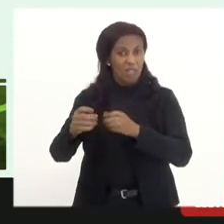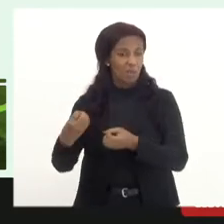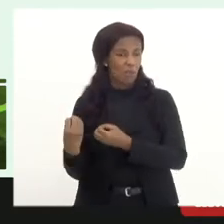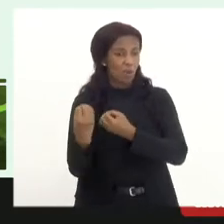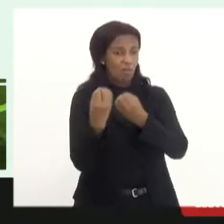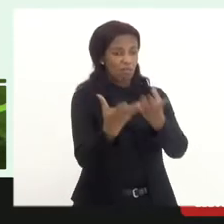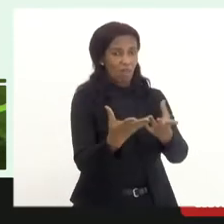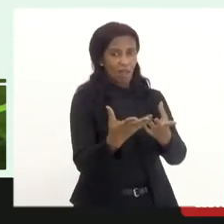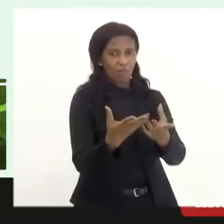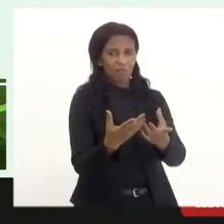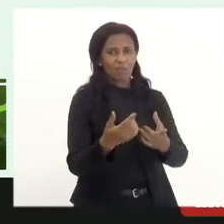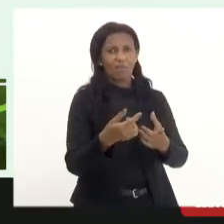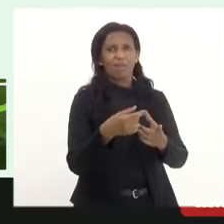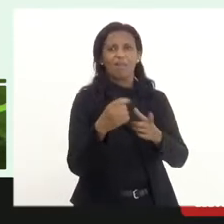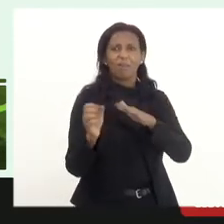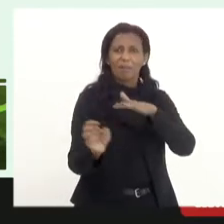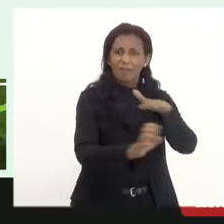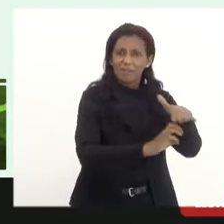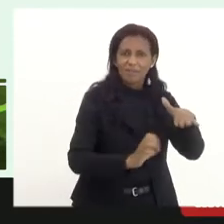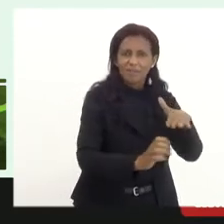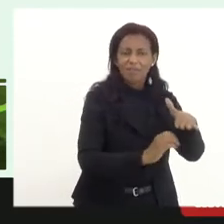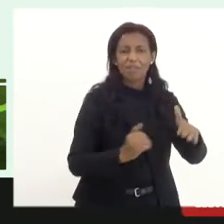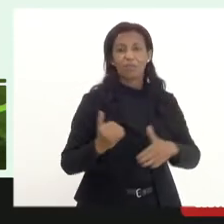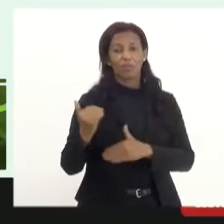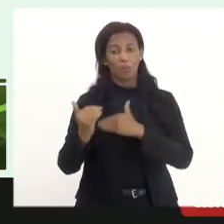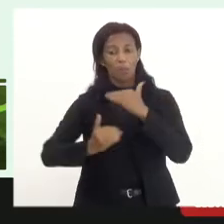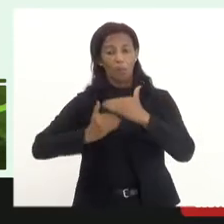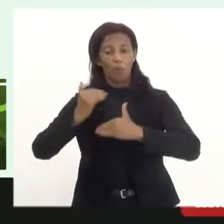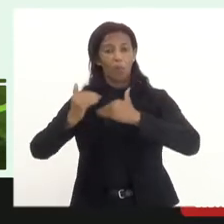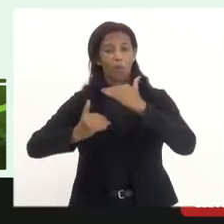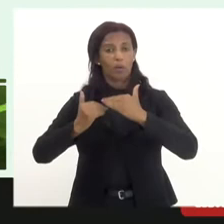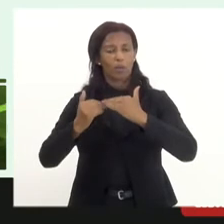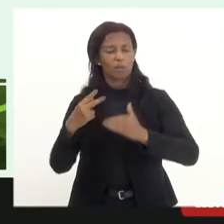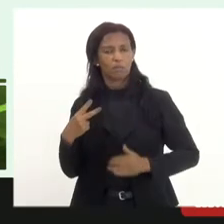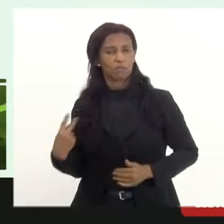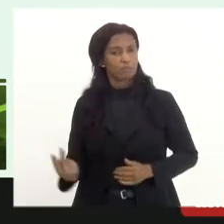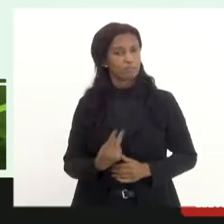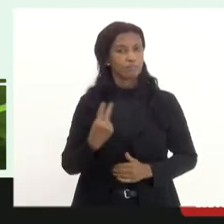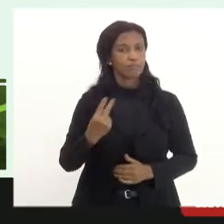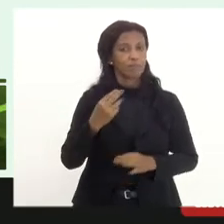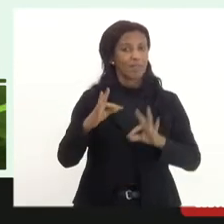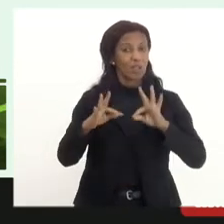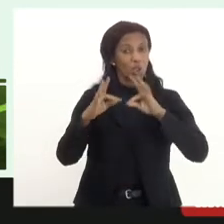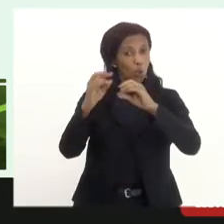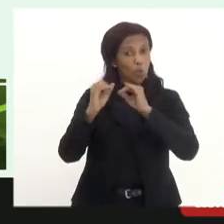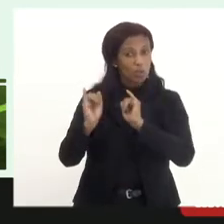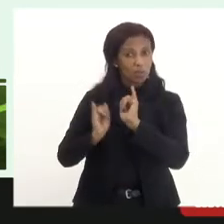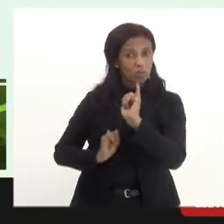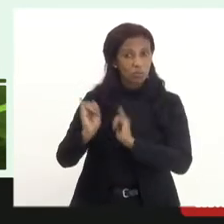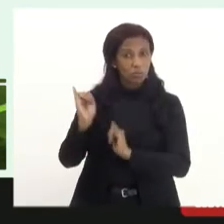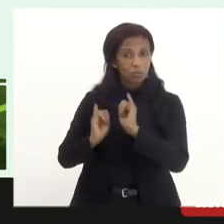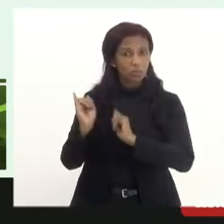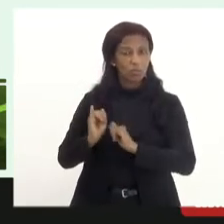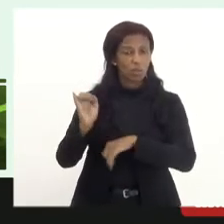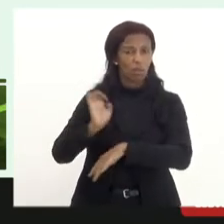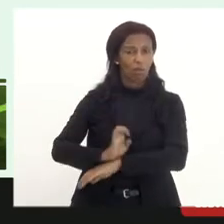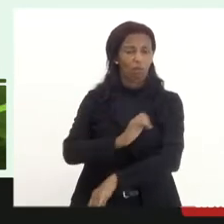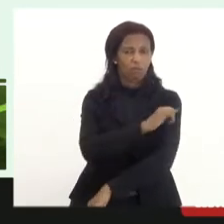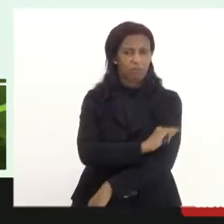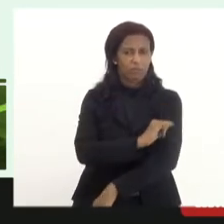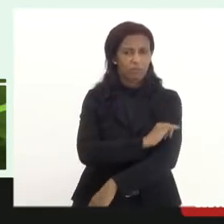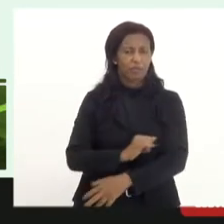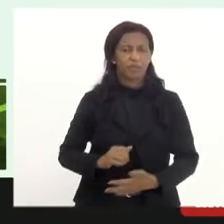mercado. E a gente está falando de progresso e criação de valor para toda a indústria do Rio de Janeiro.